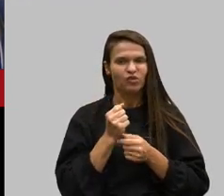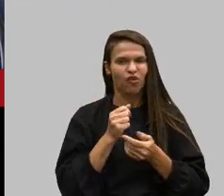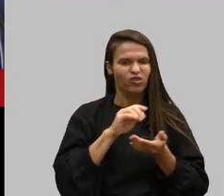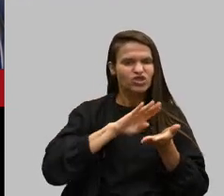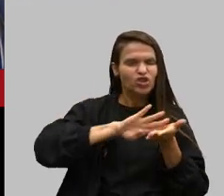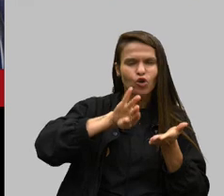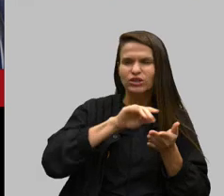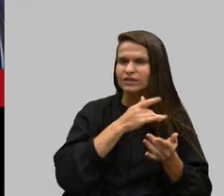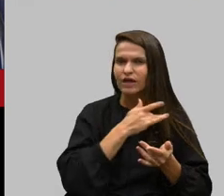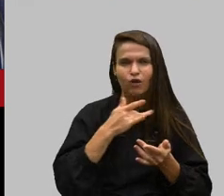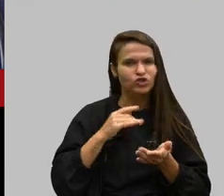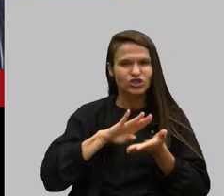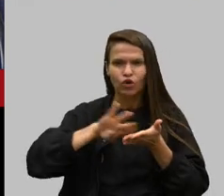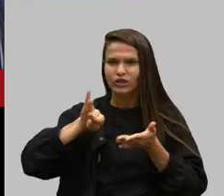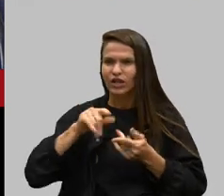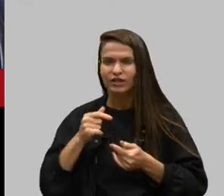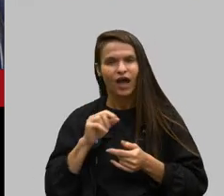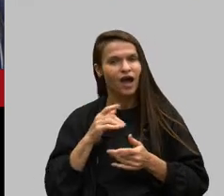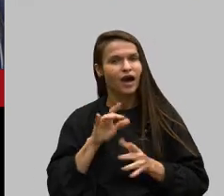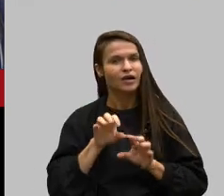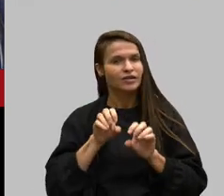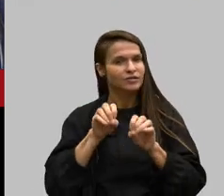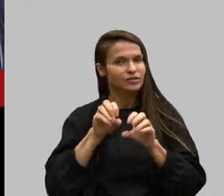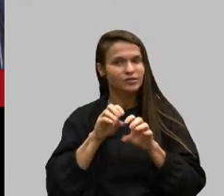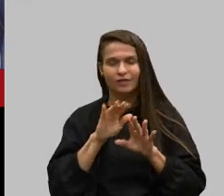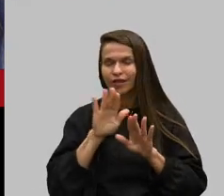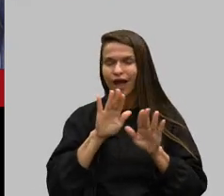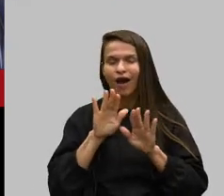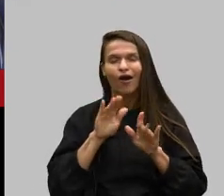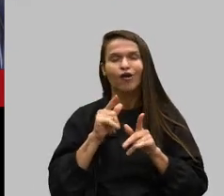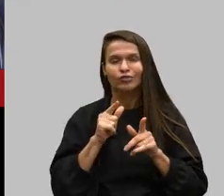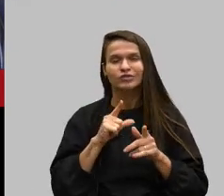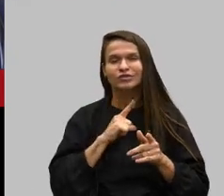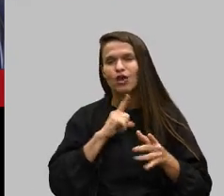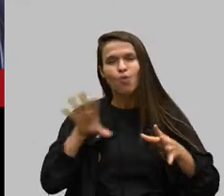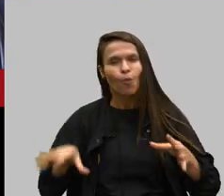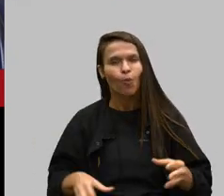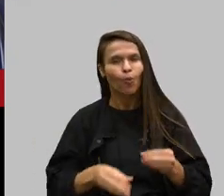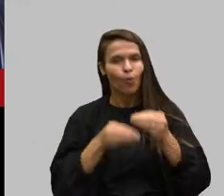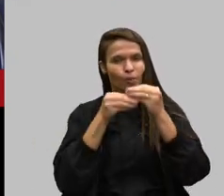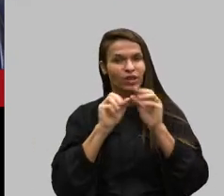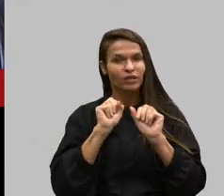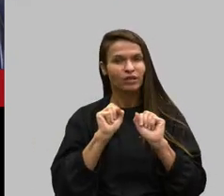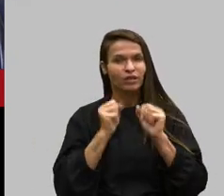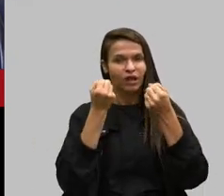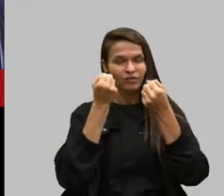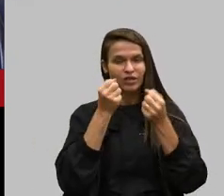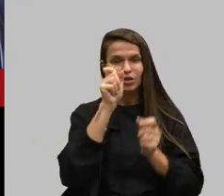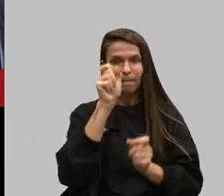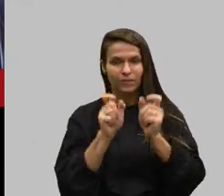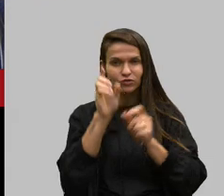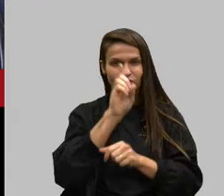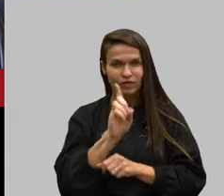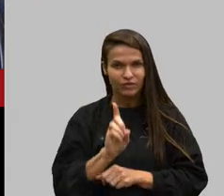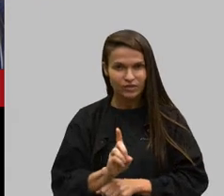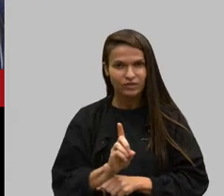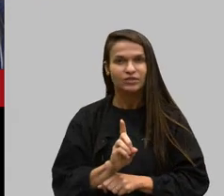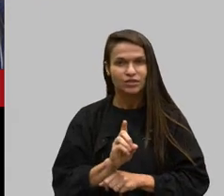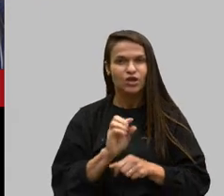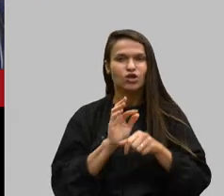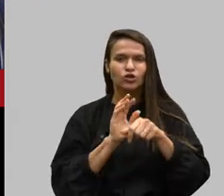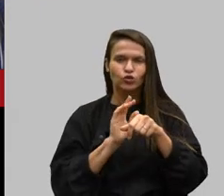tirou nada educação não tirou nada de ninguém não trouxe um baloarte na defesa das pessoas com deficiência e doentes